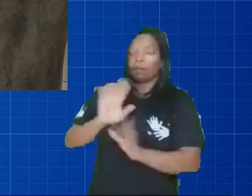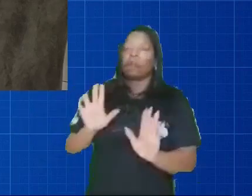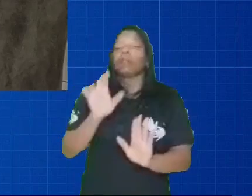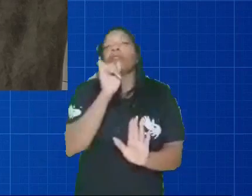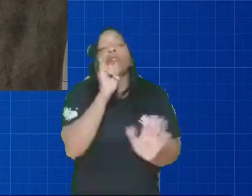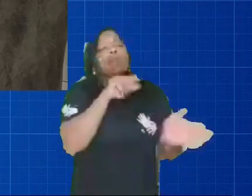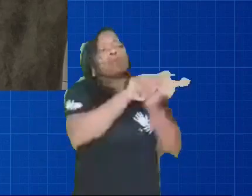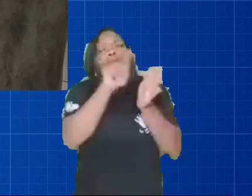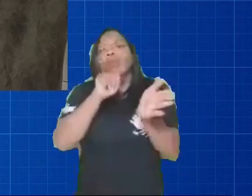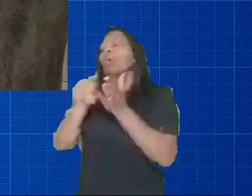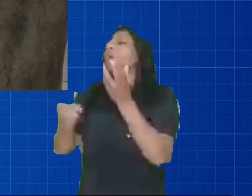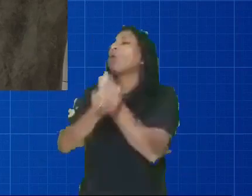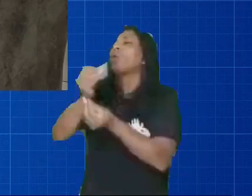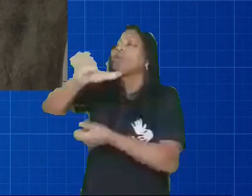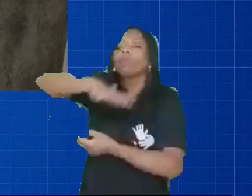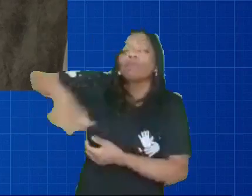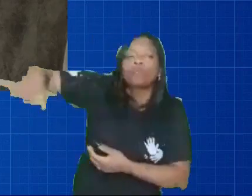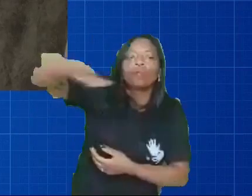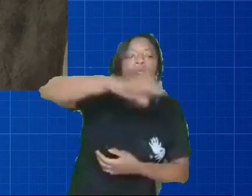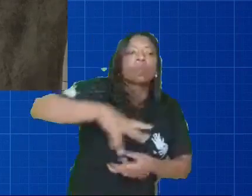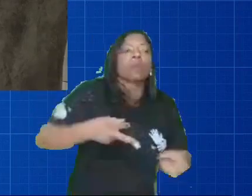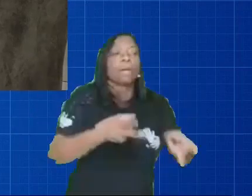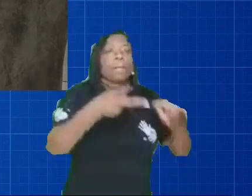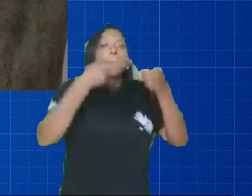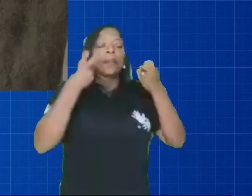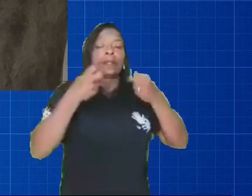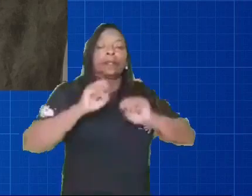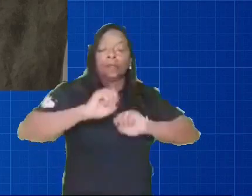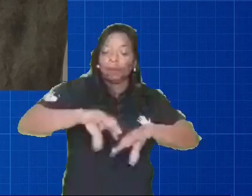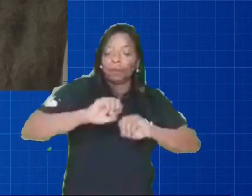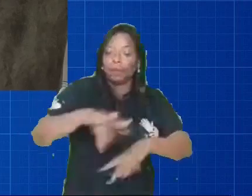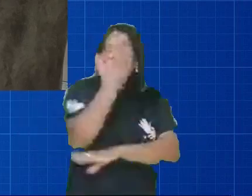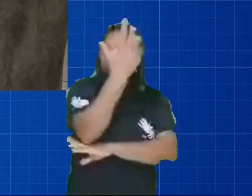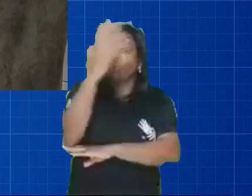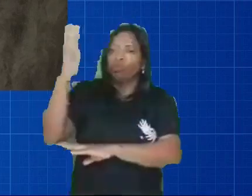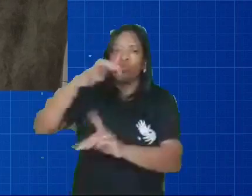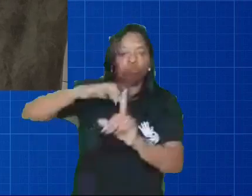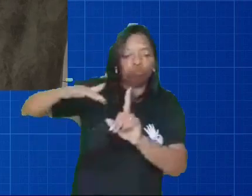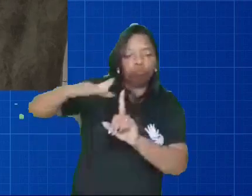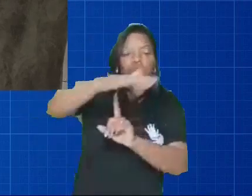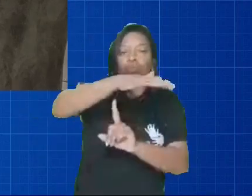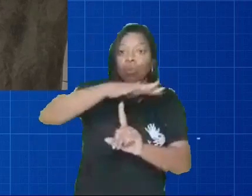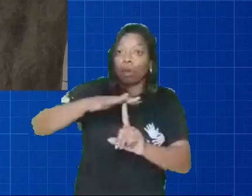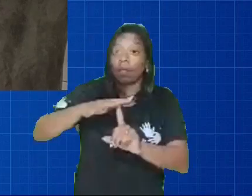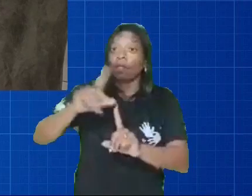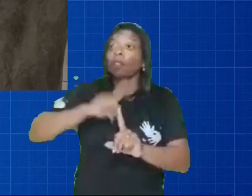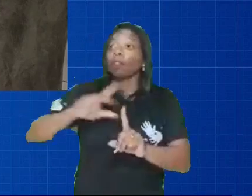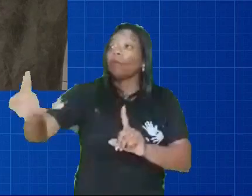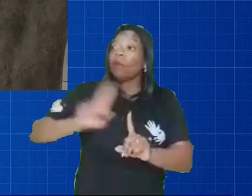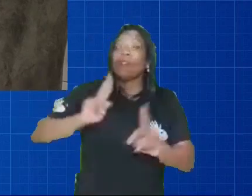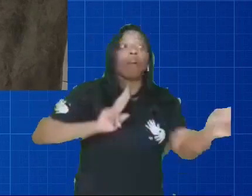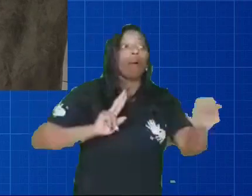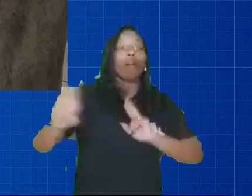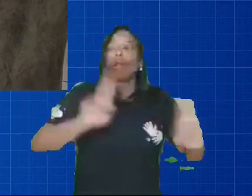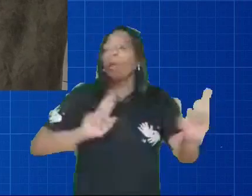da percepção da educação ambiental no município. E daí tiveram N participantes, foram mais de 600 respostas, foi um material